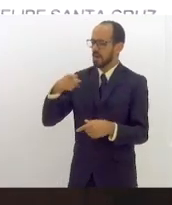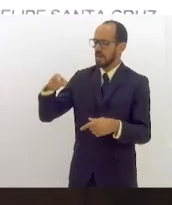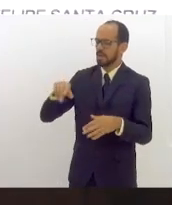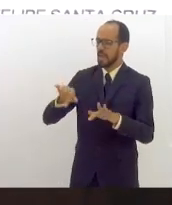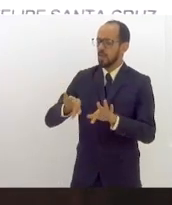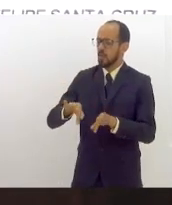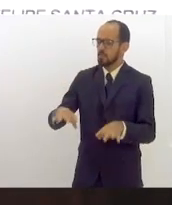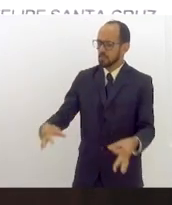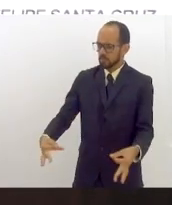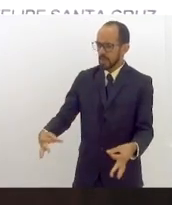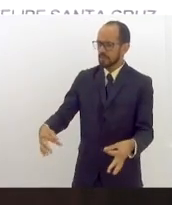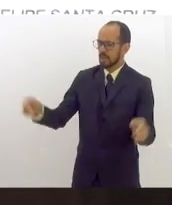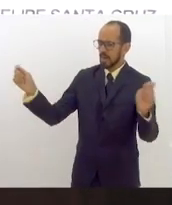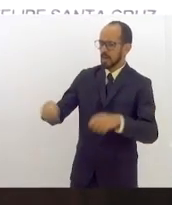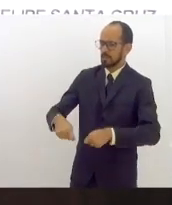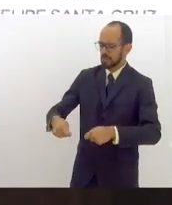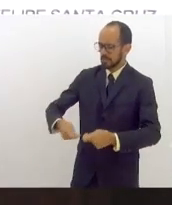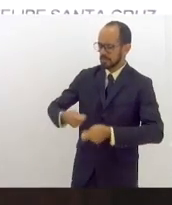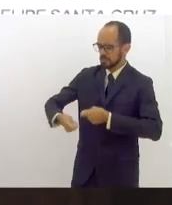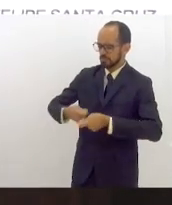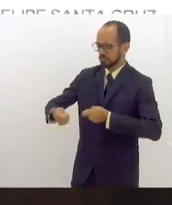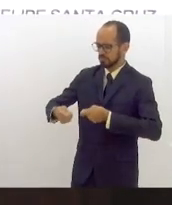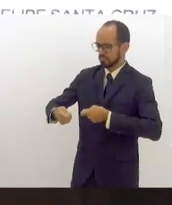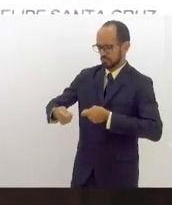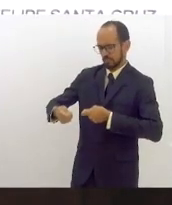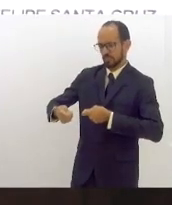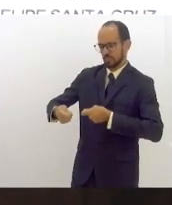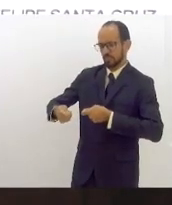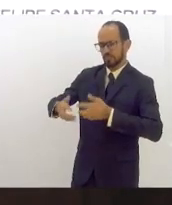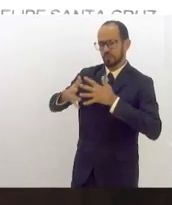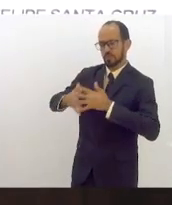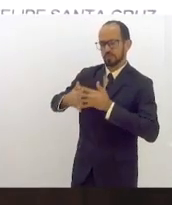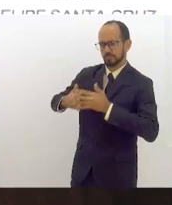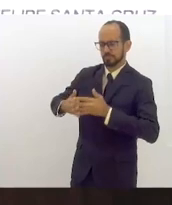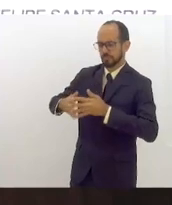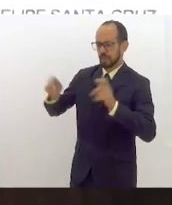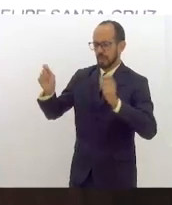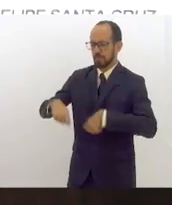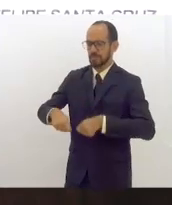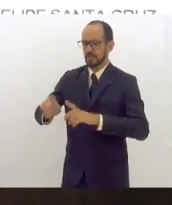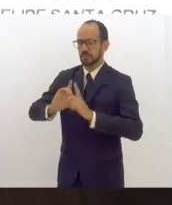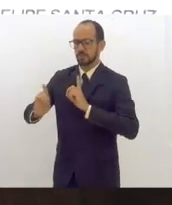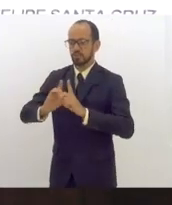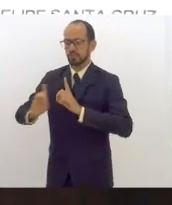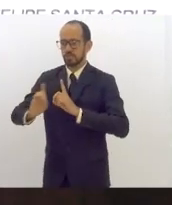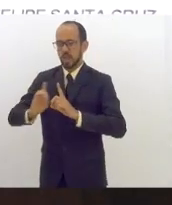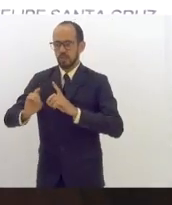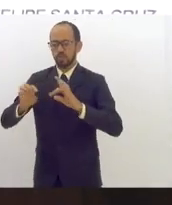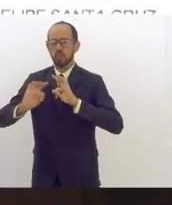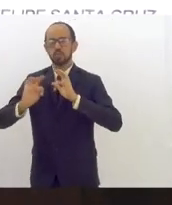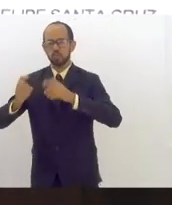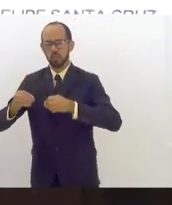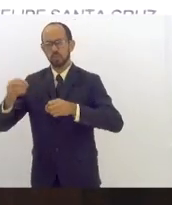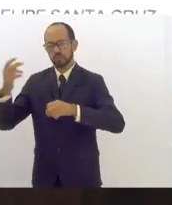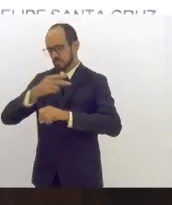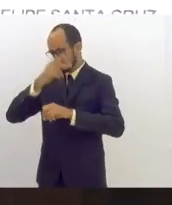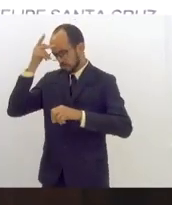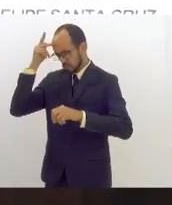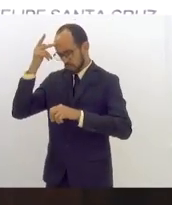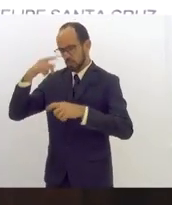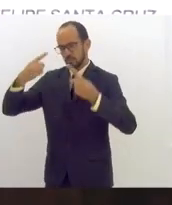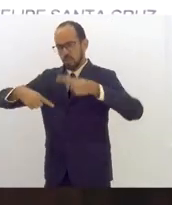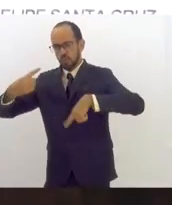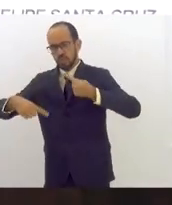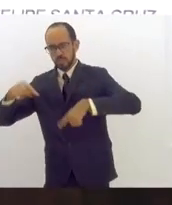a capacidade de mediação a capacidade de diálogo com todas as correntes sejam políticas